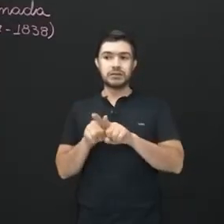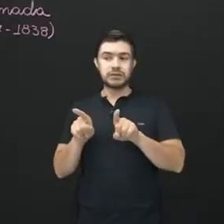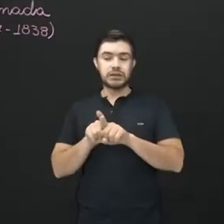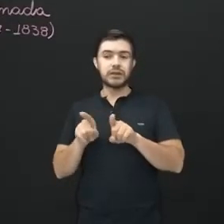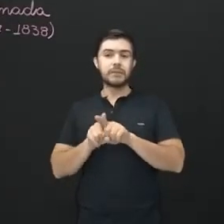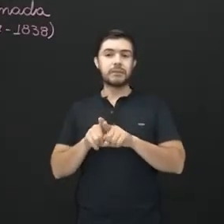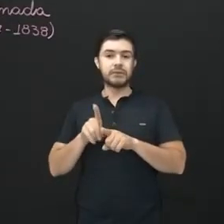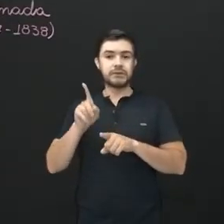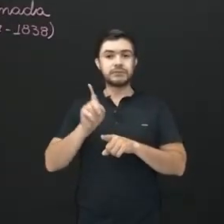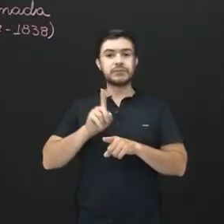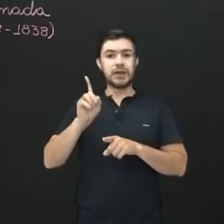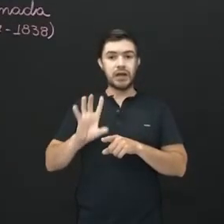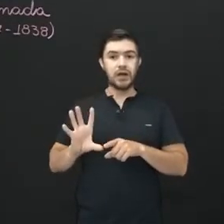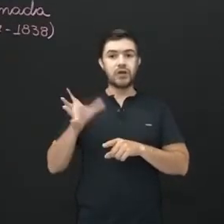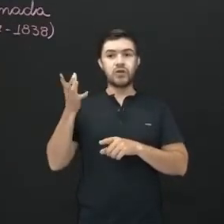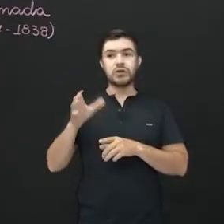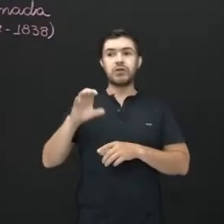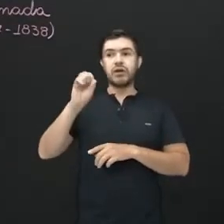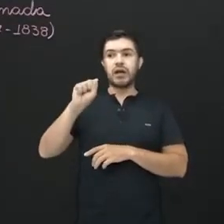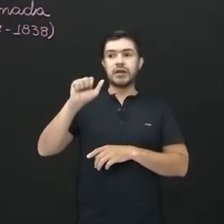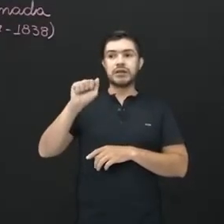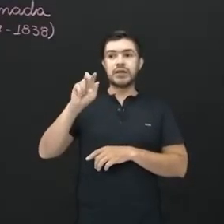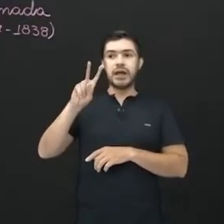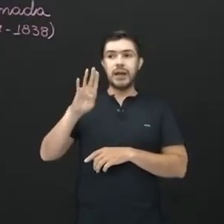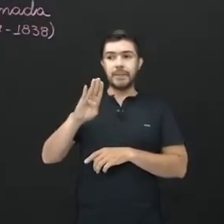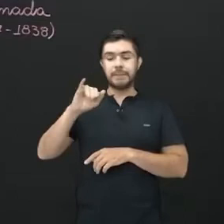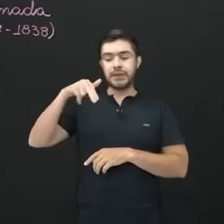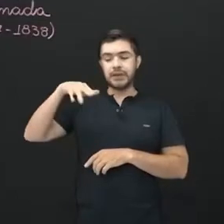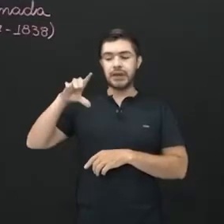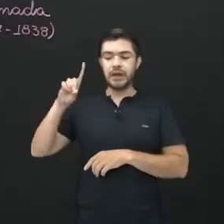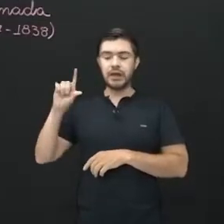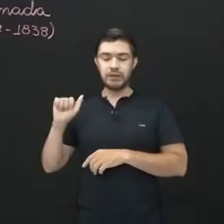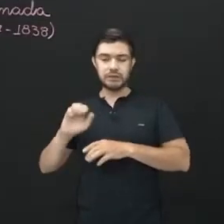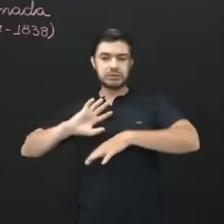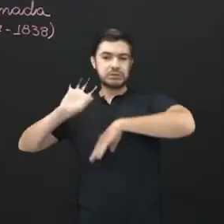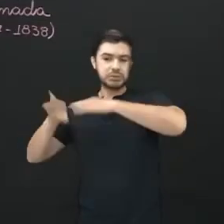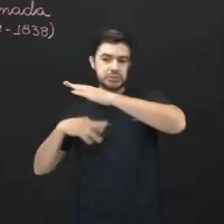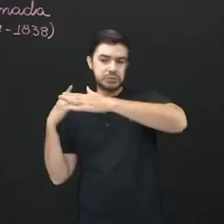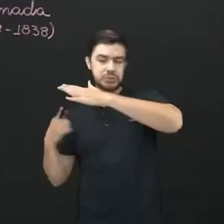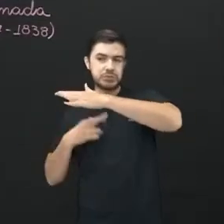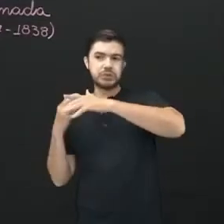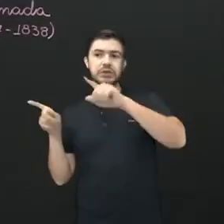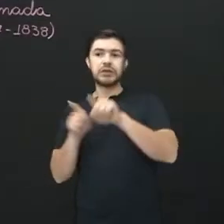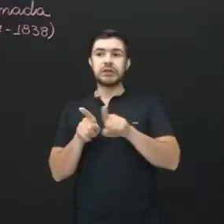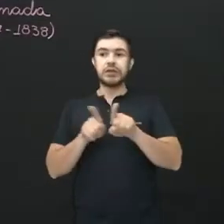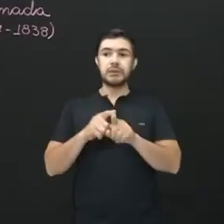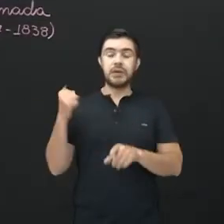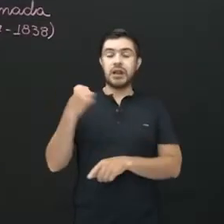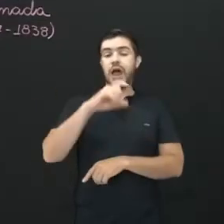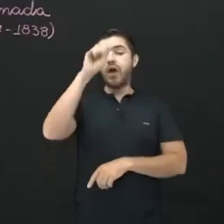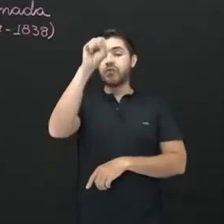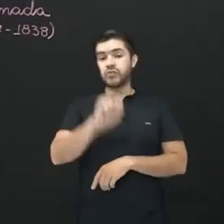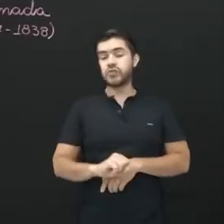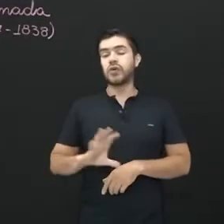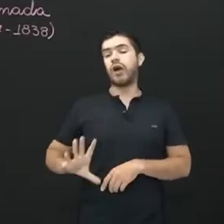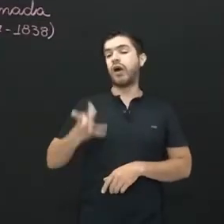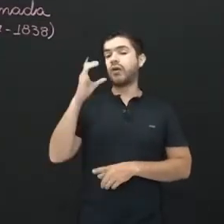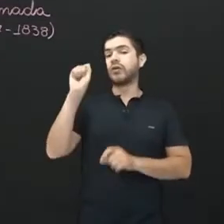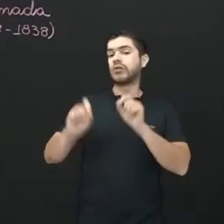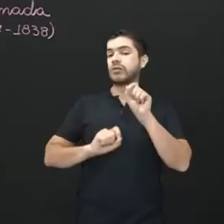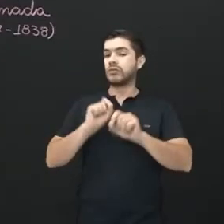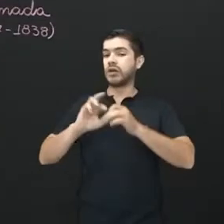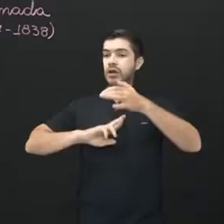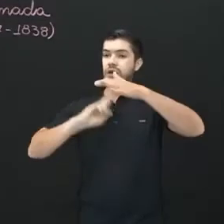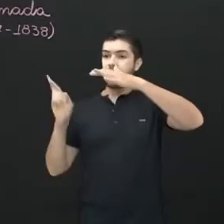Na Bahia aconteceu também a Sabinada e lá no Rio Grande do Sul a chamada Revolta Farroupilha, que tinha a ver